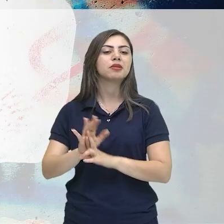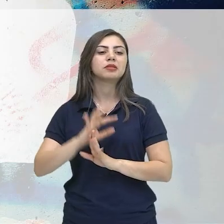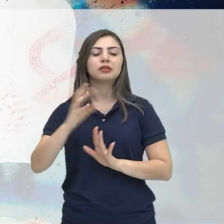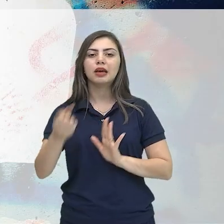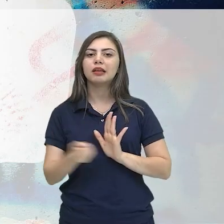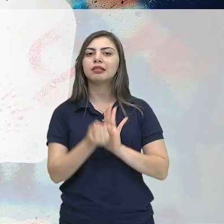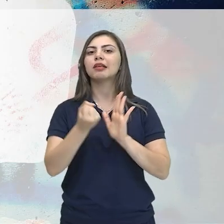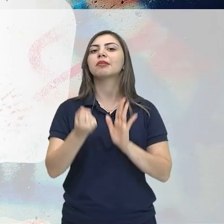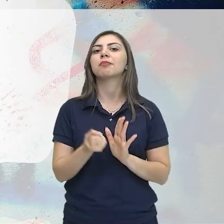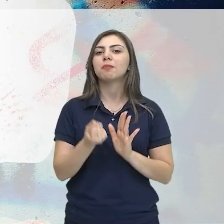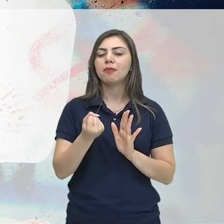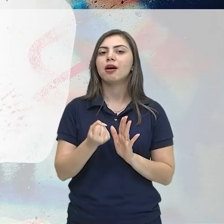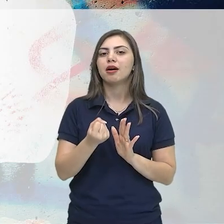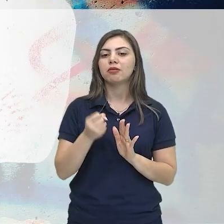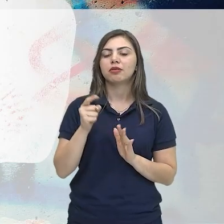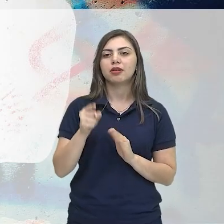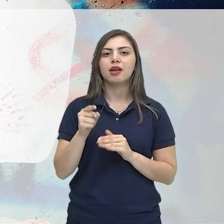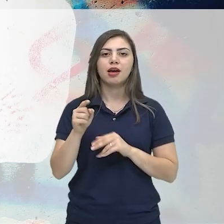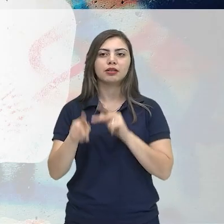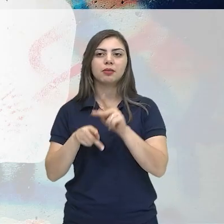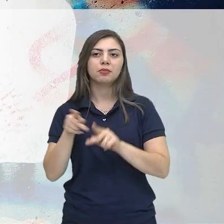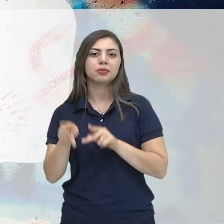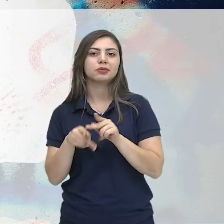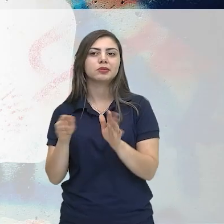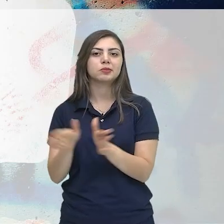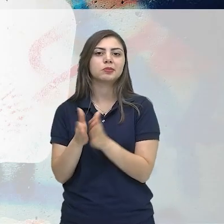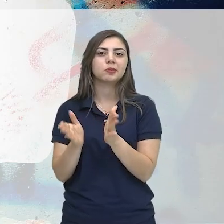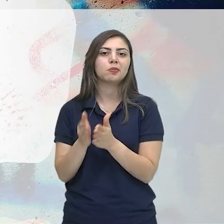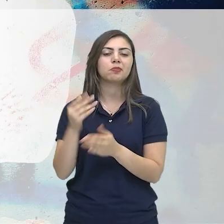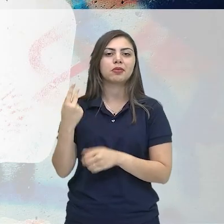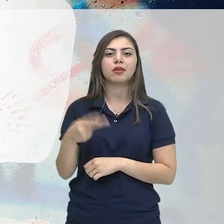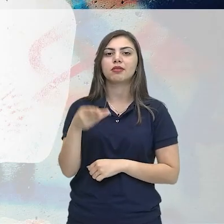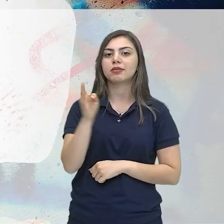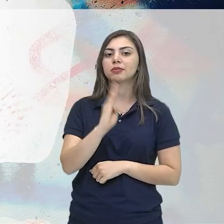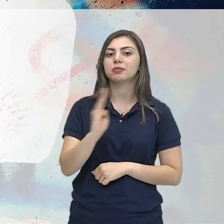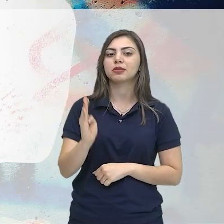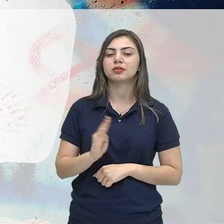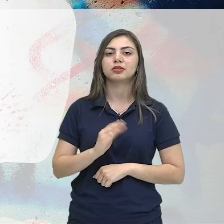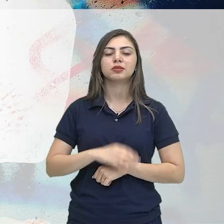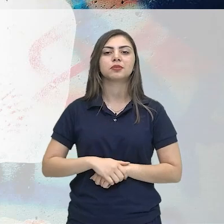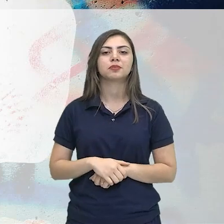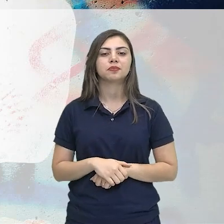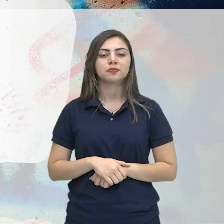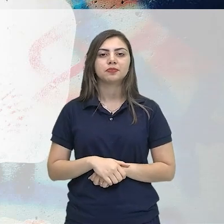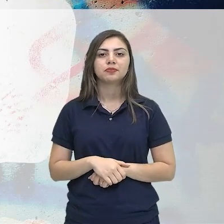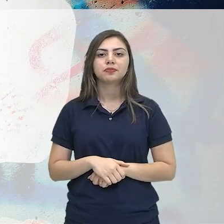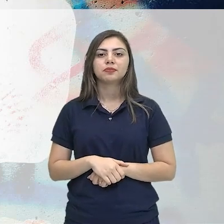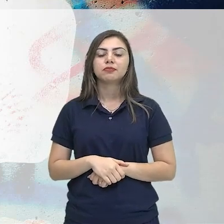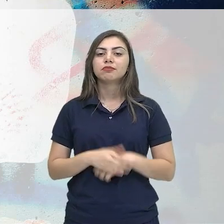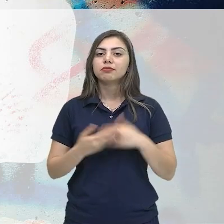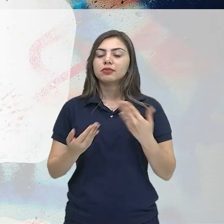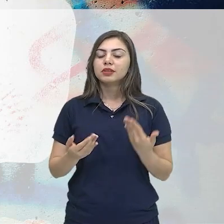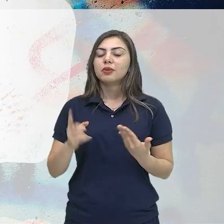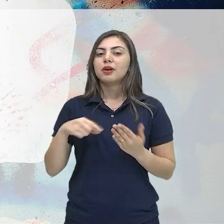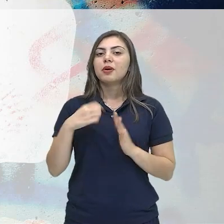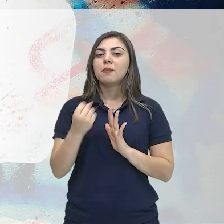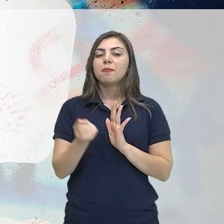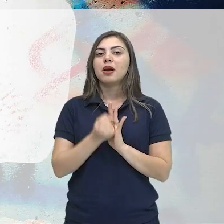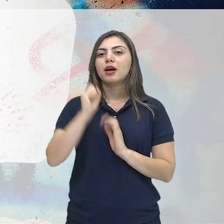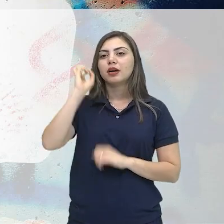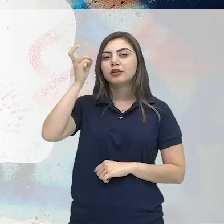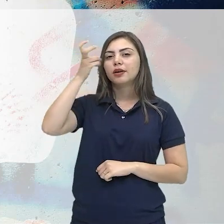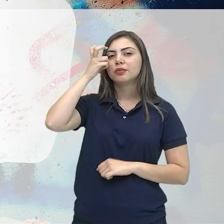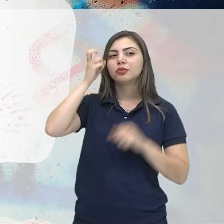juventude periférica brasileira. Tornou-se, então, um fenômeno cultural e ajudou a difundir as